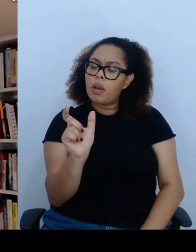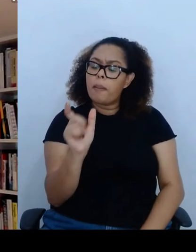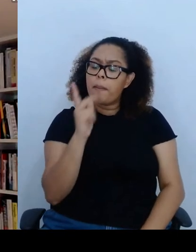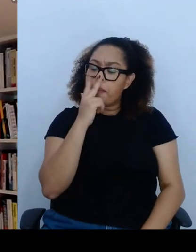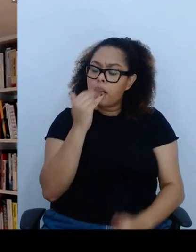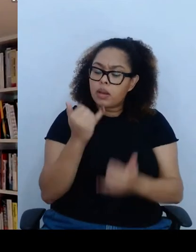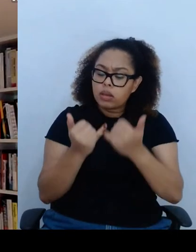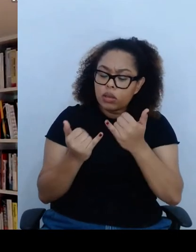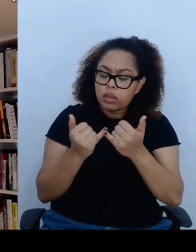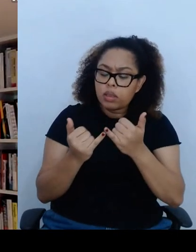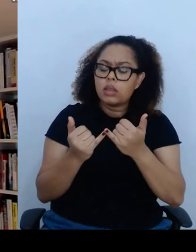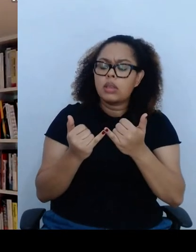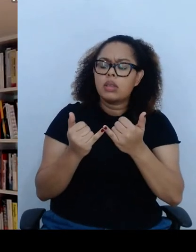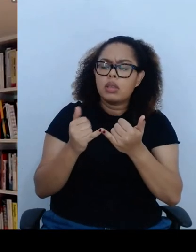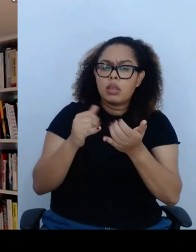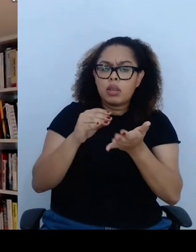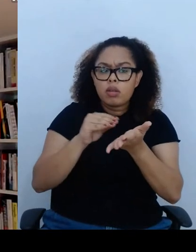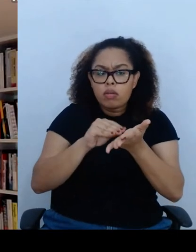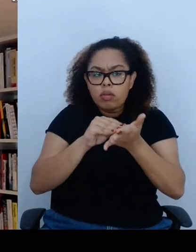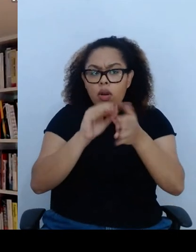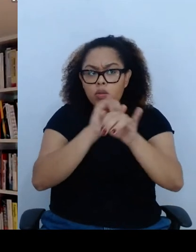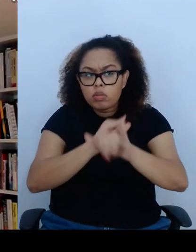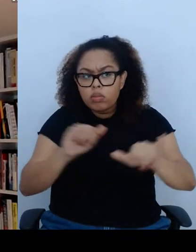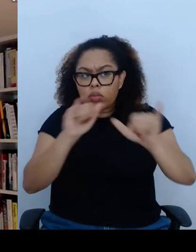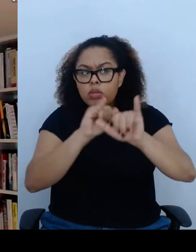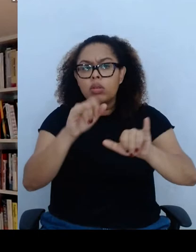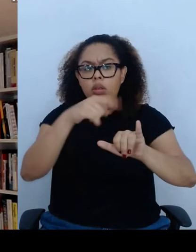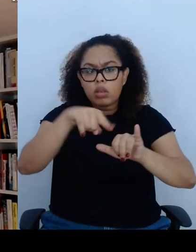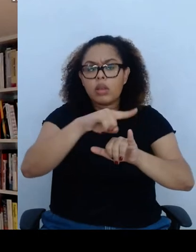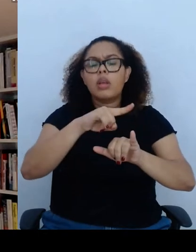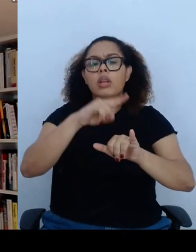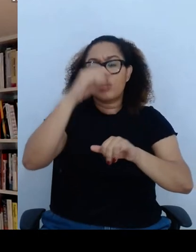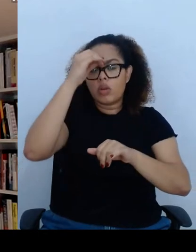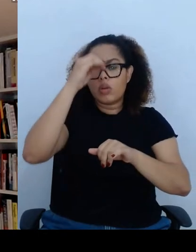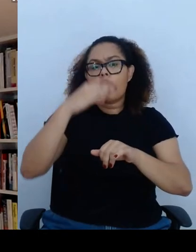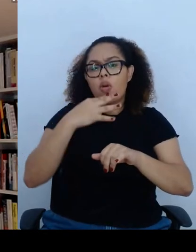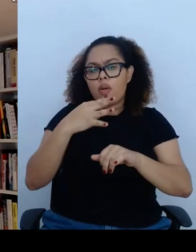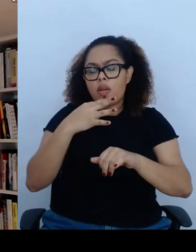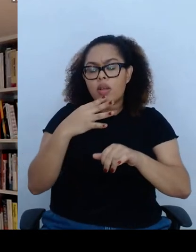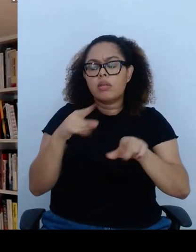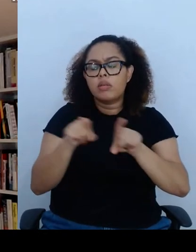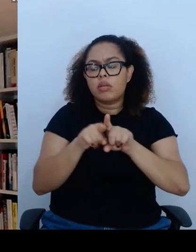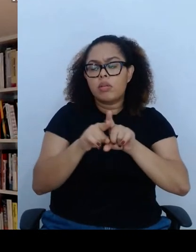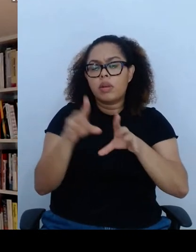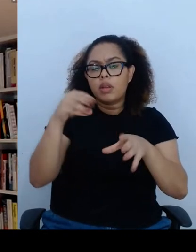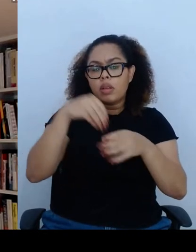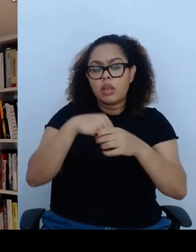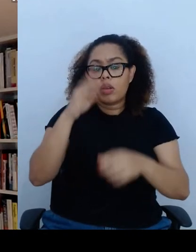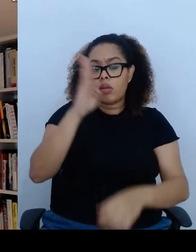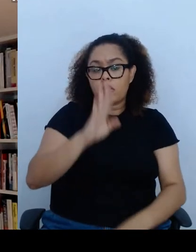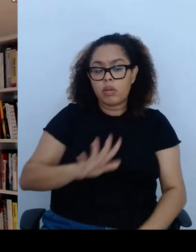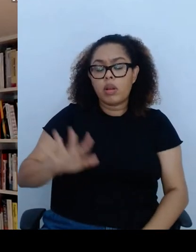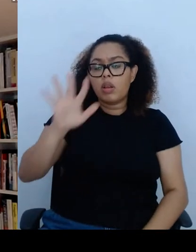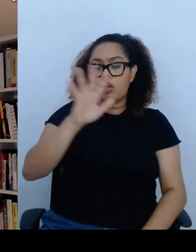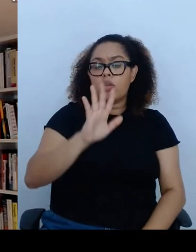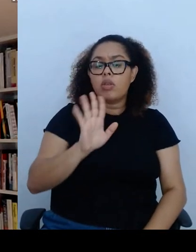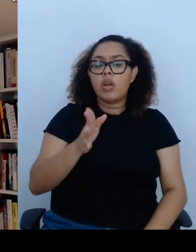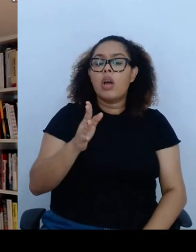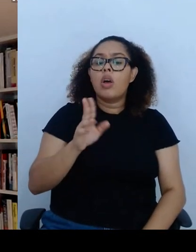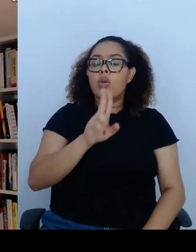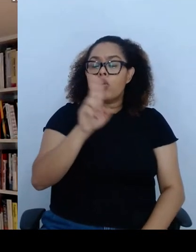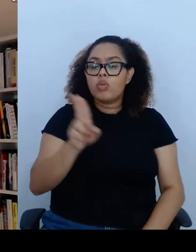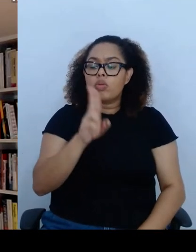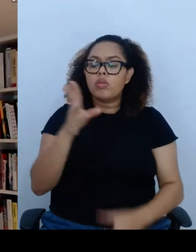e conhecido pelo grande público no Brasil ainda que seja bastante comum em estudos